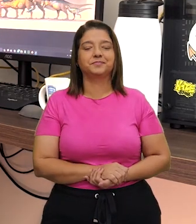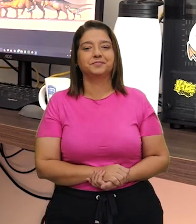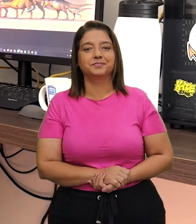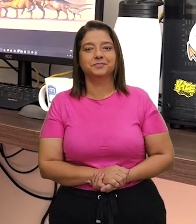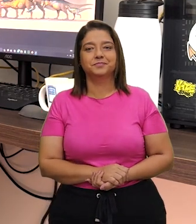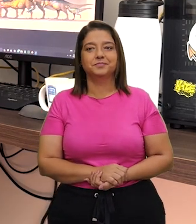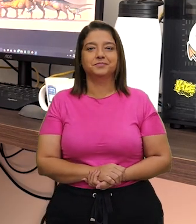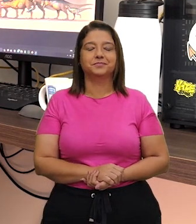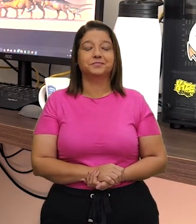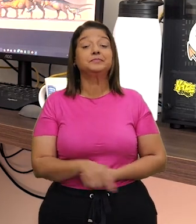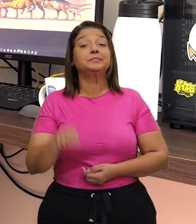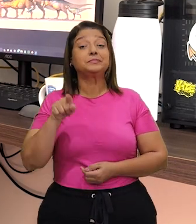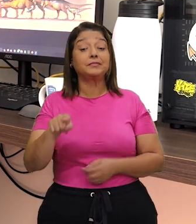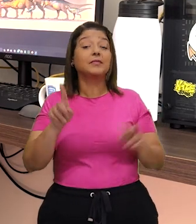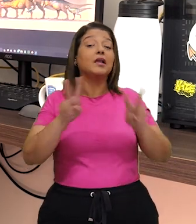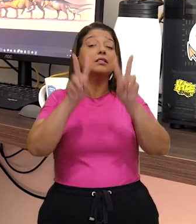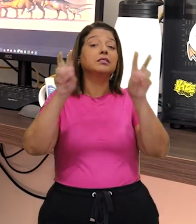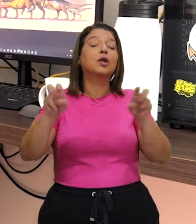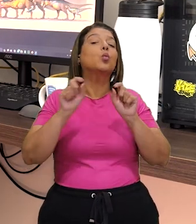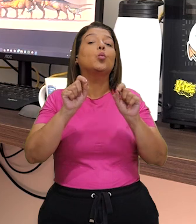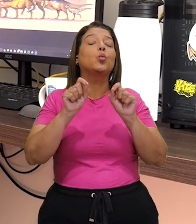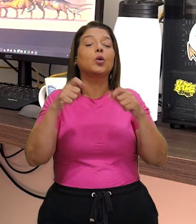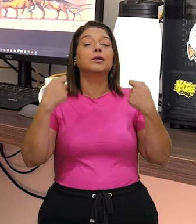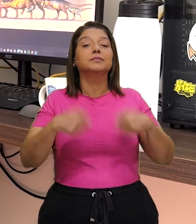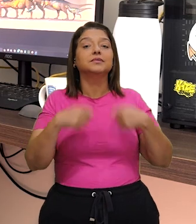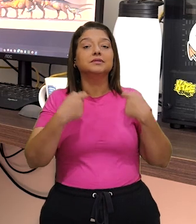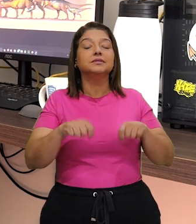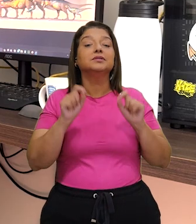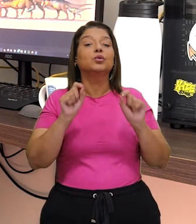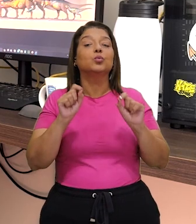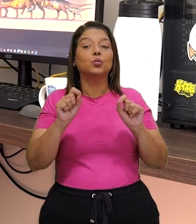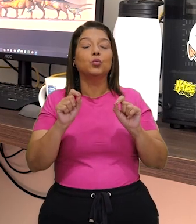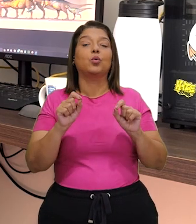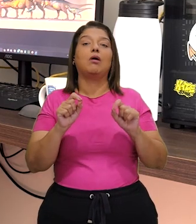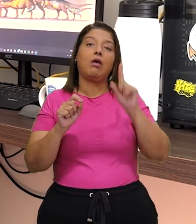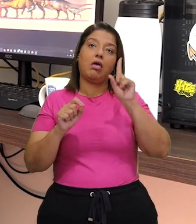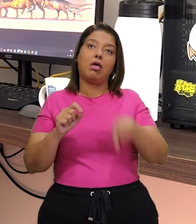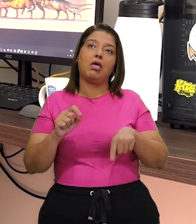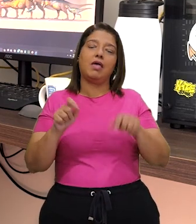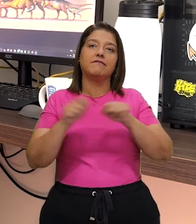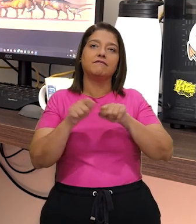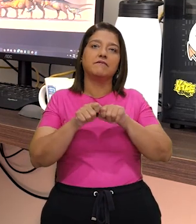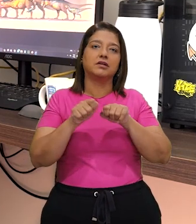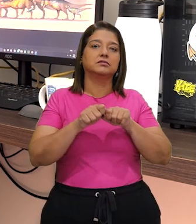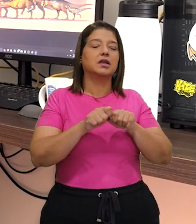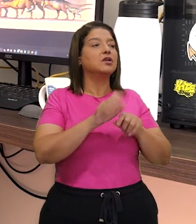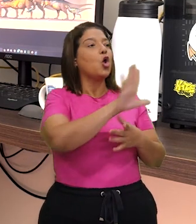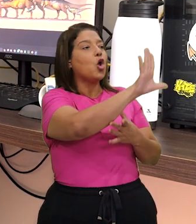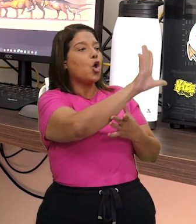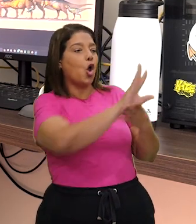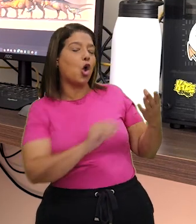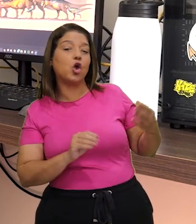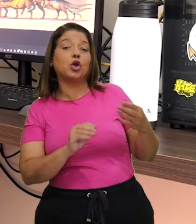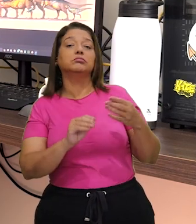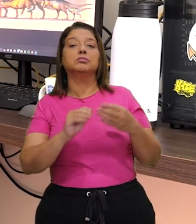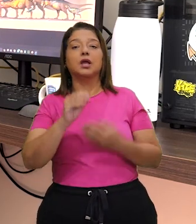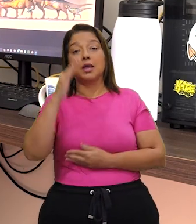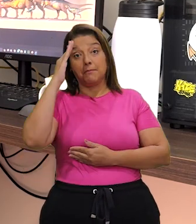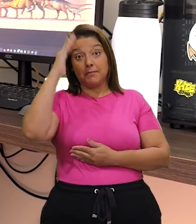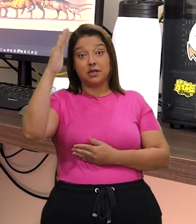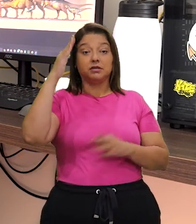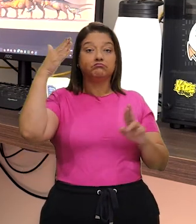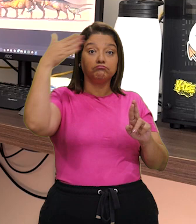temática ela consiste na reconstrução eh principalmente com referência eh em artigos